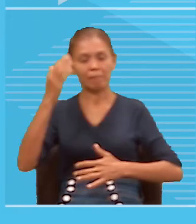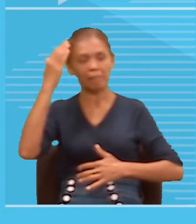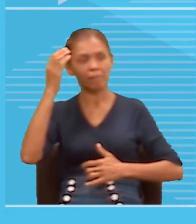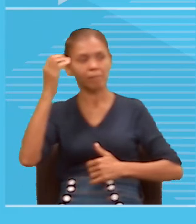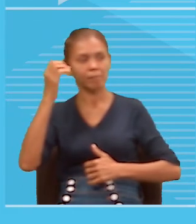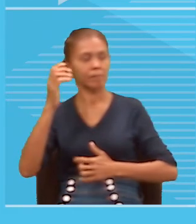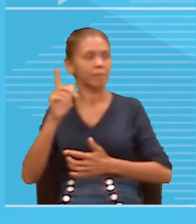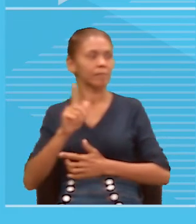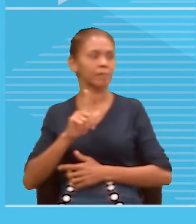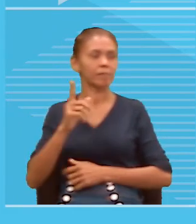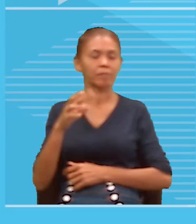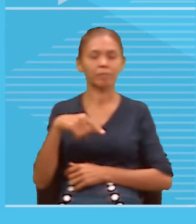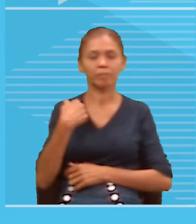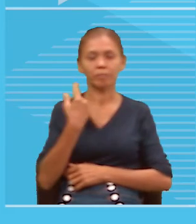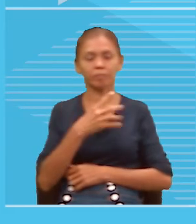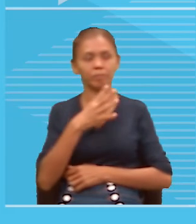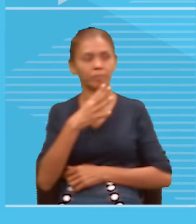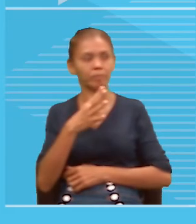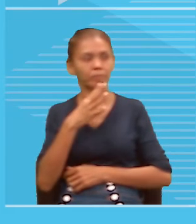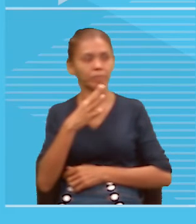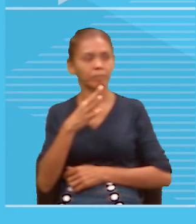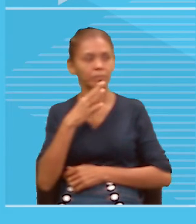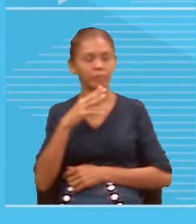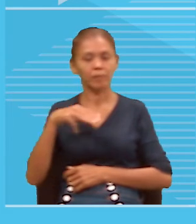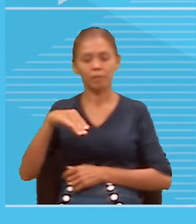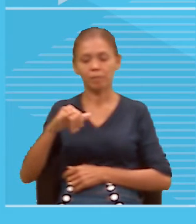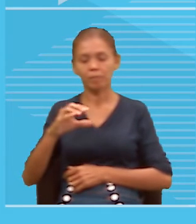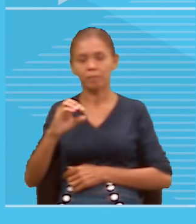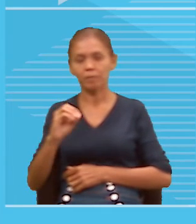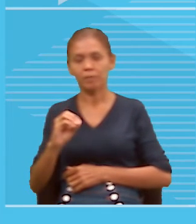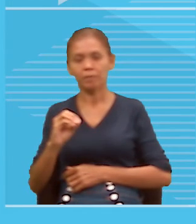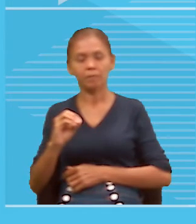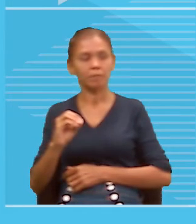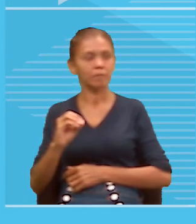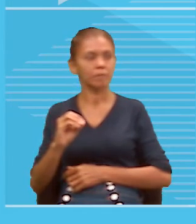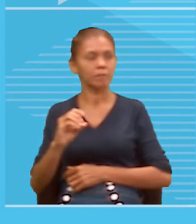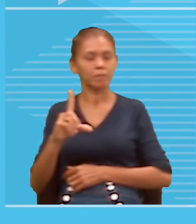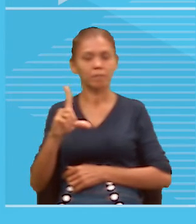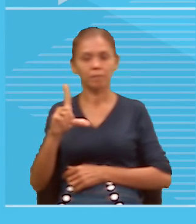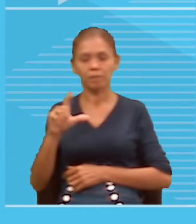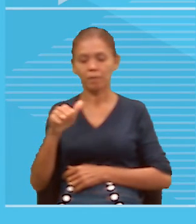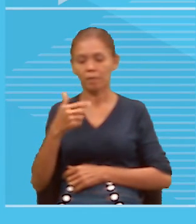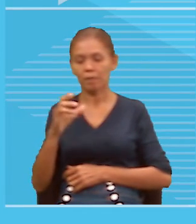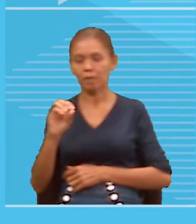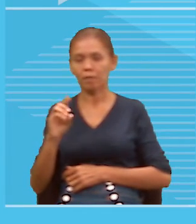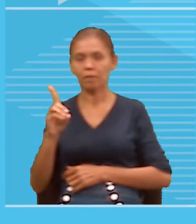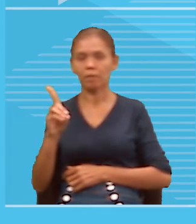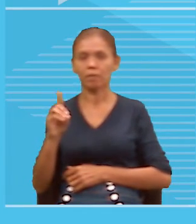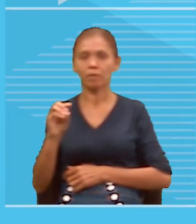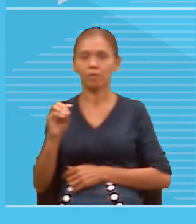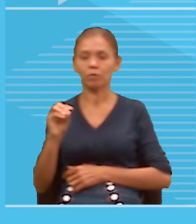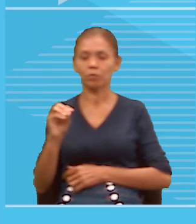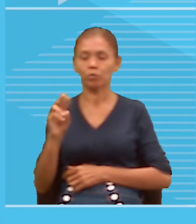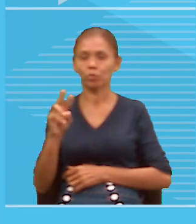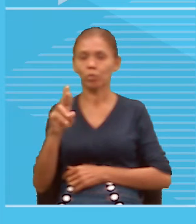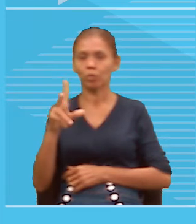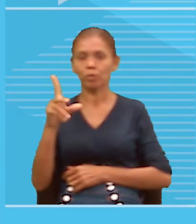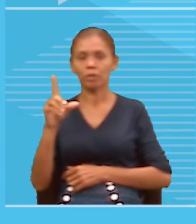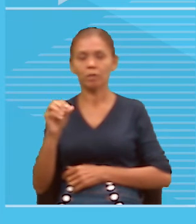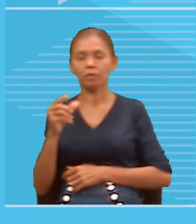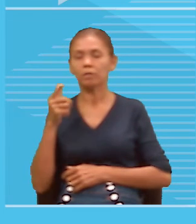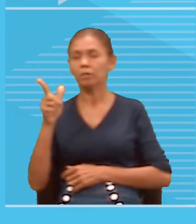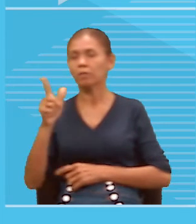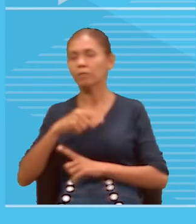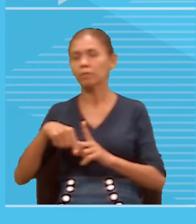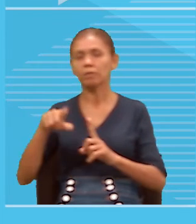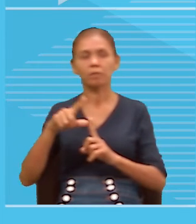tem mais proximidade aqui um exemplo um mico-leão-dourado né aí a gente tem vários outros aqui na nossa biodiversidade a gente